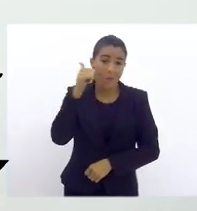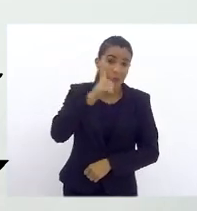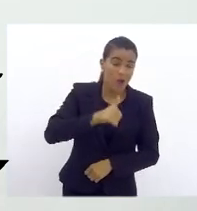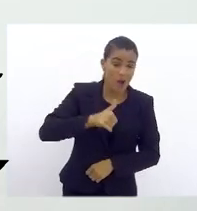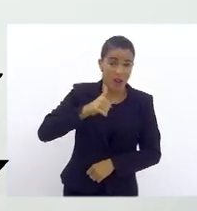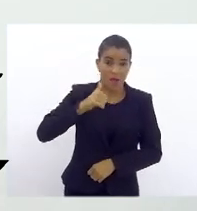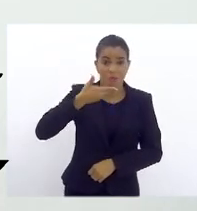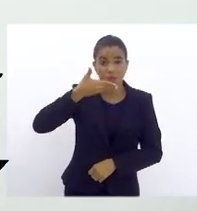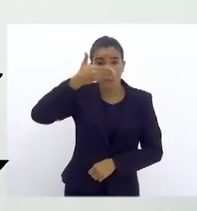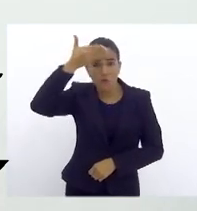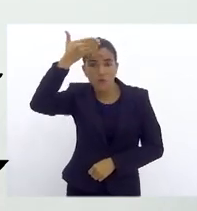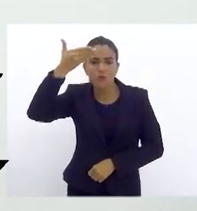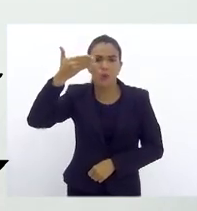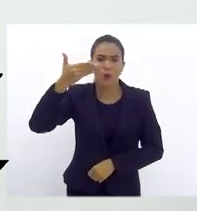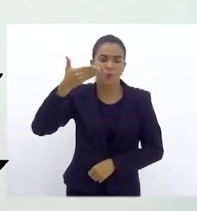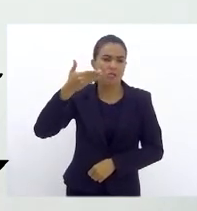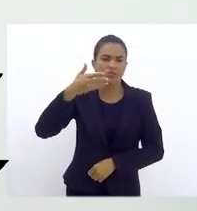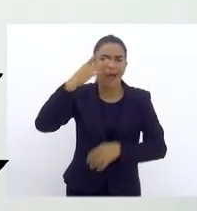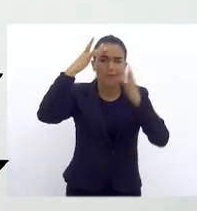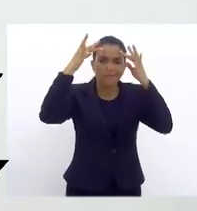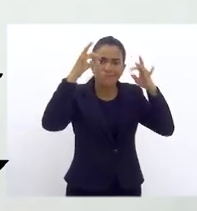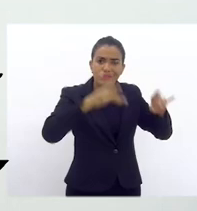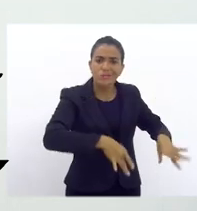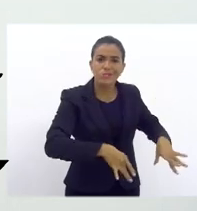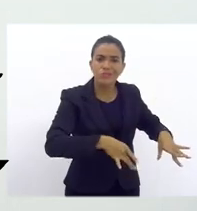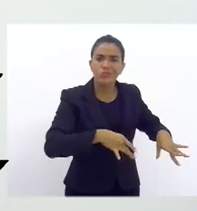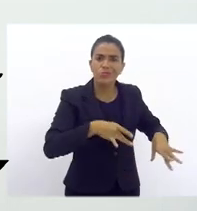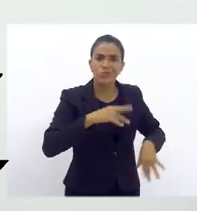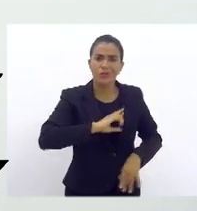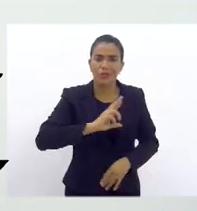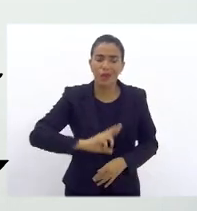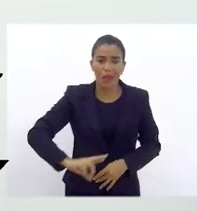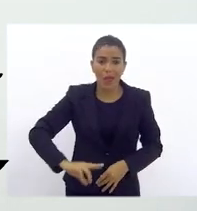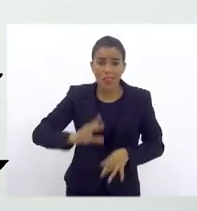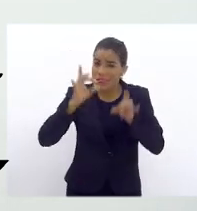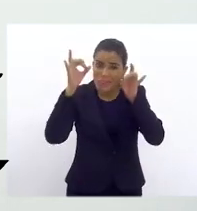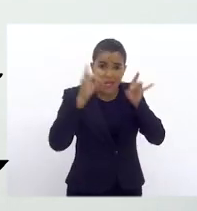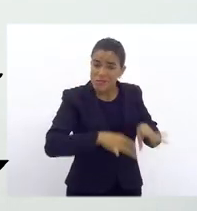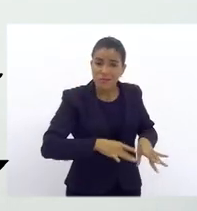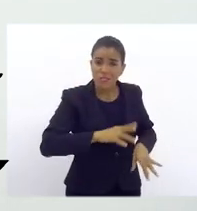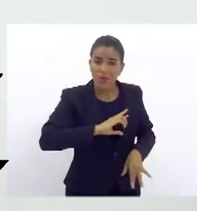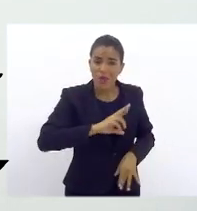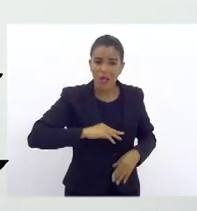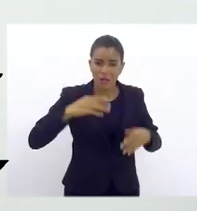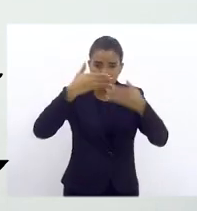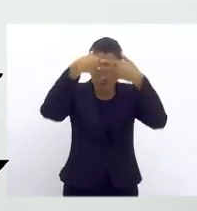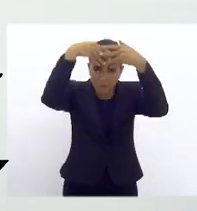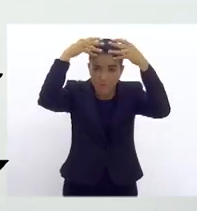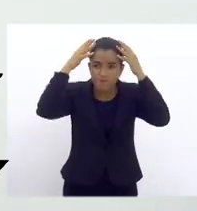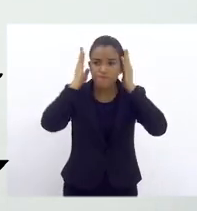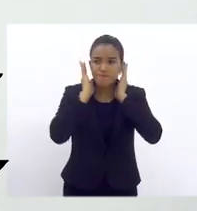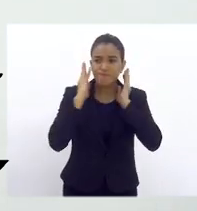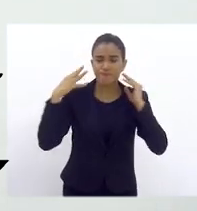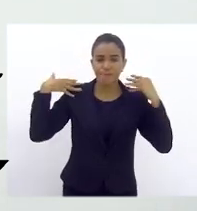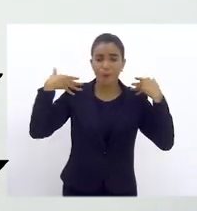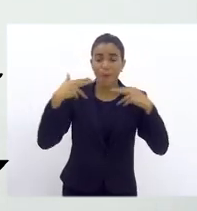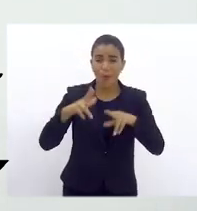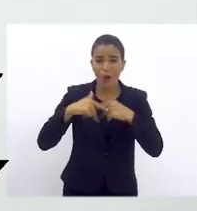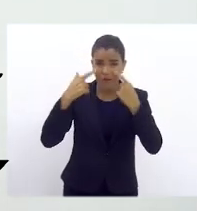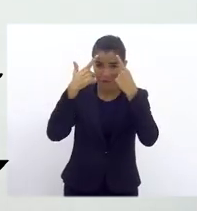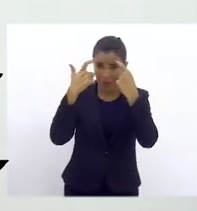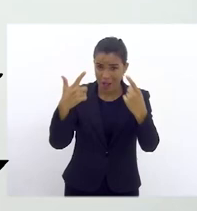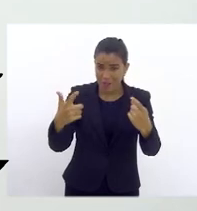muçulmanas revertidas aqui brasileiras elas desistiram de usar o véu por conta dessa agressão